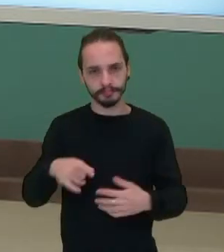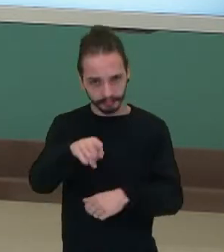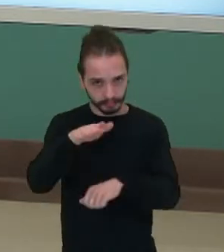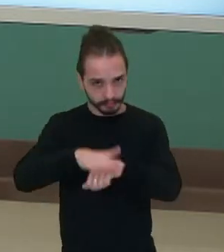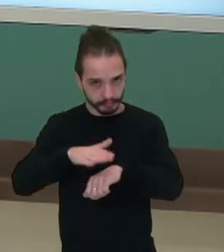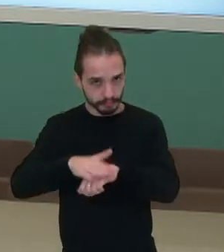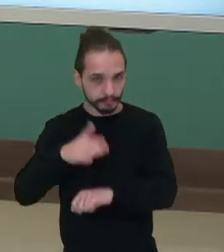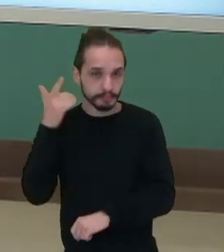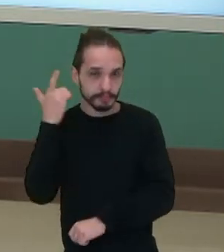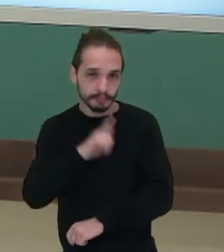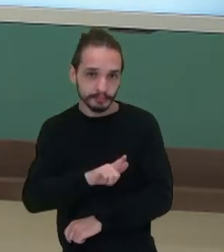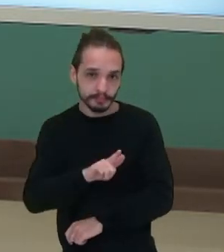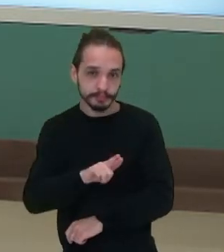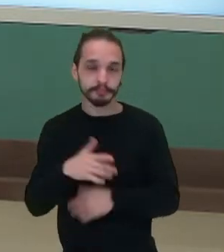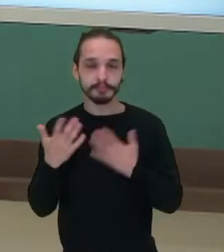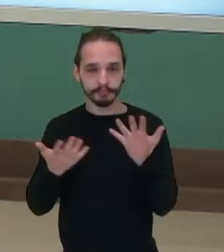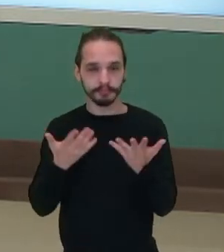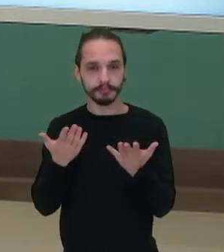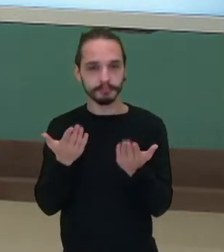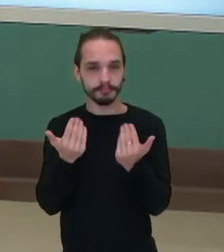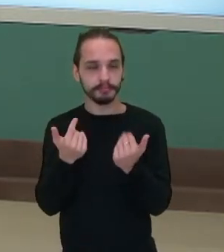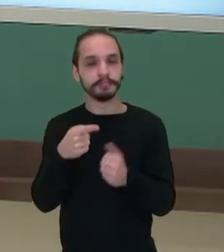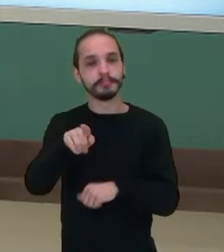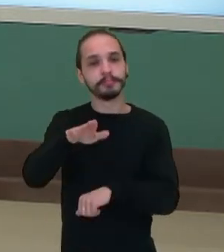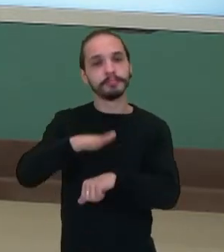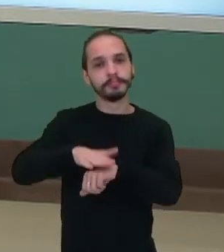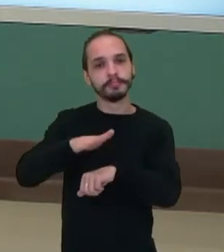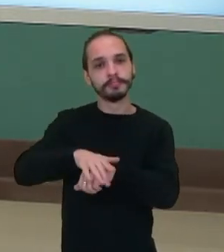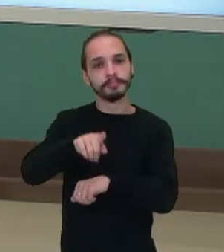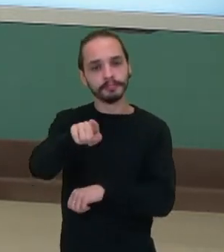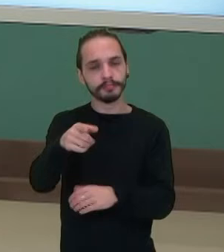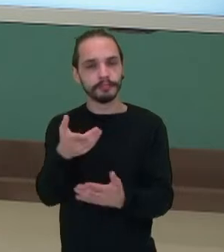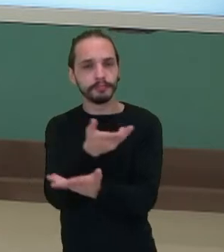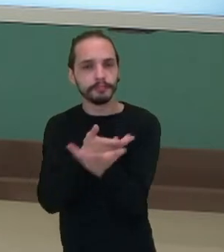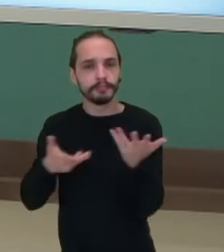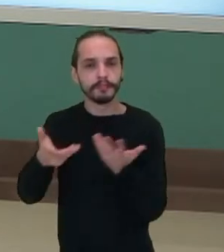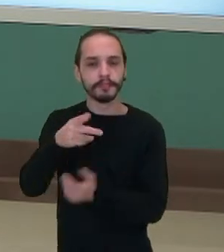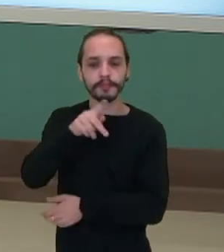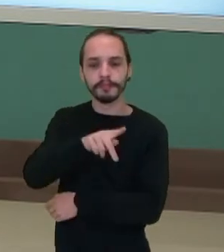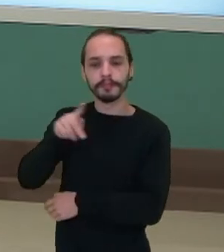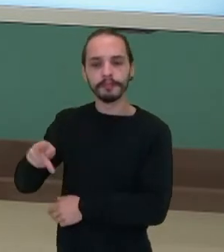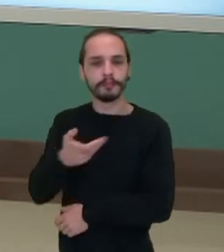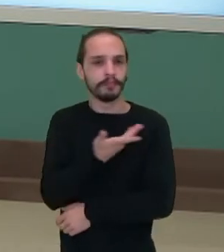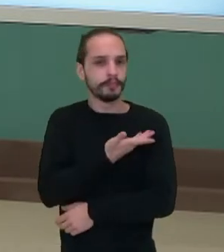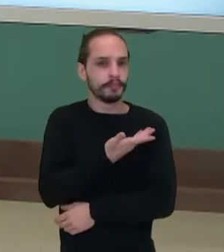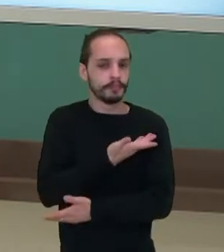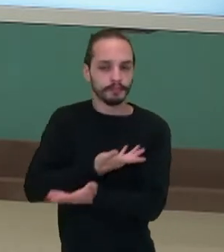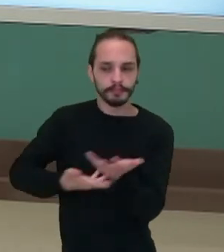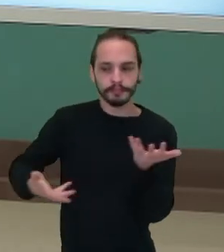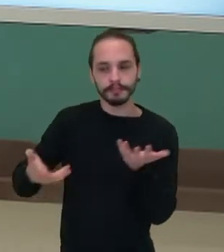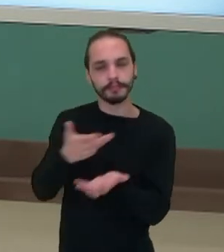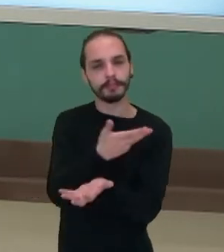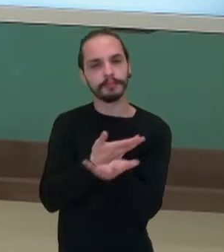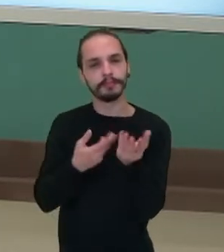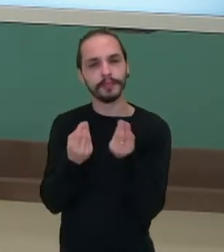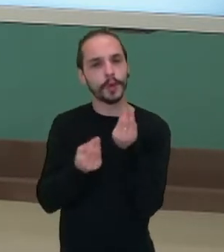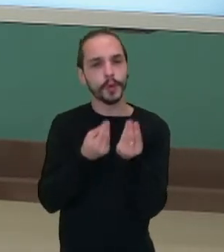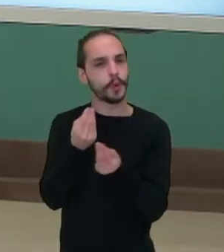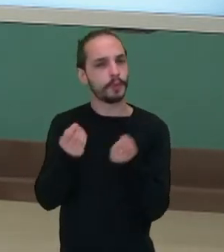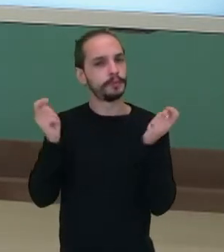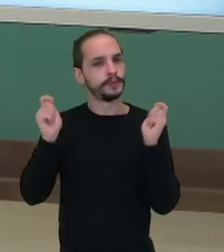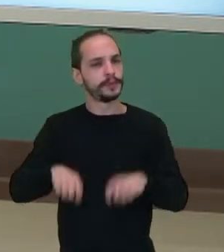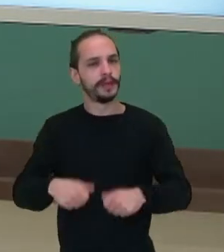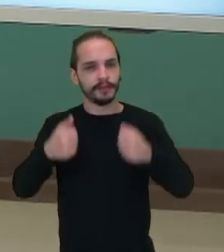consegue fazer isso? Né? Então, eu vou pedir que vocês, qualquer coisa, converse com o seu professor, converse com seus colegas e elabore como é que você